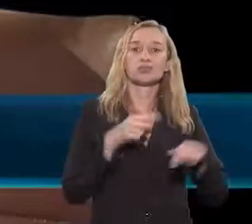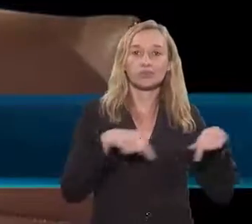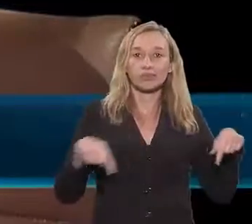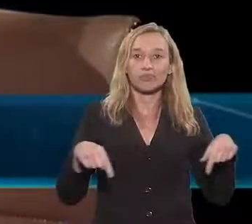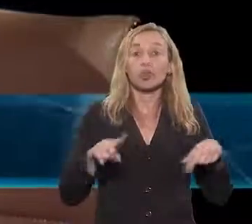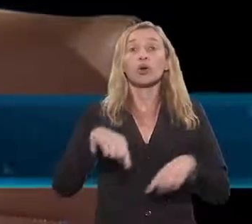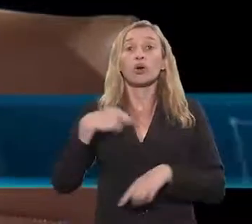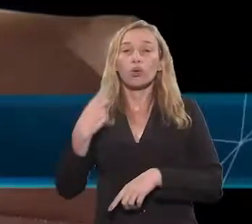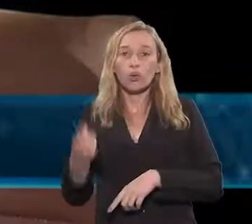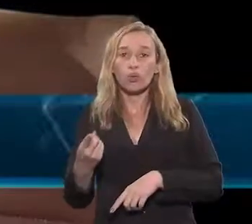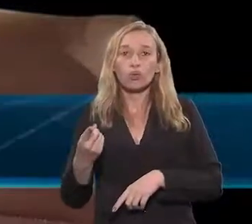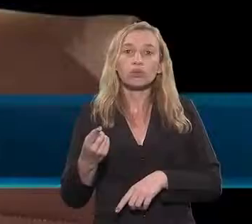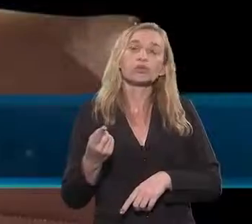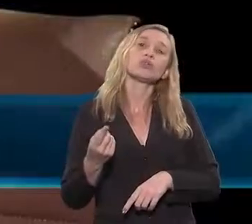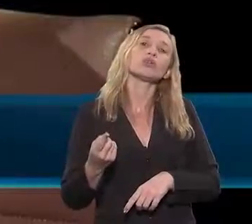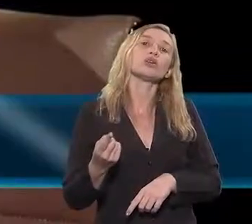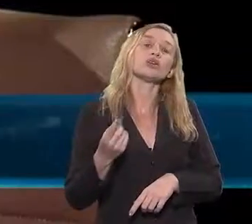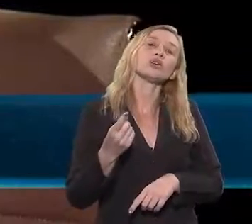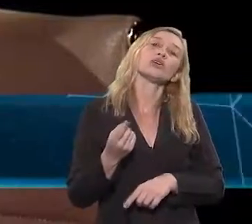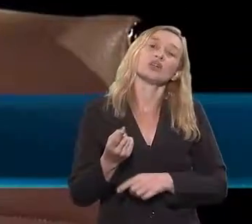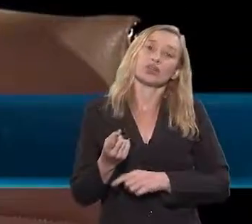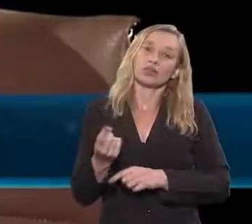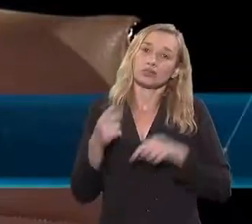www.alerj.rj.gov.br ou